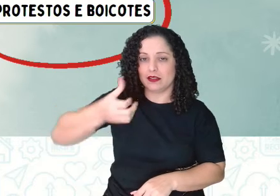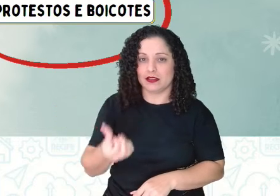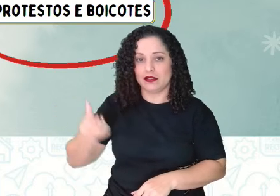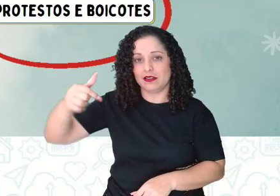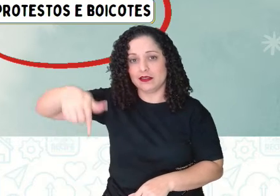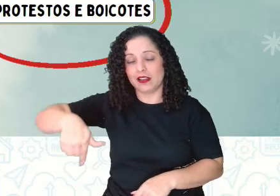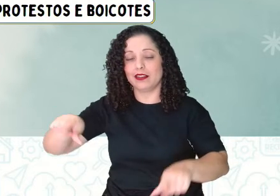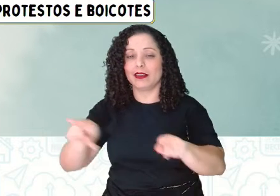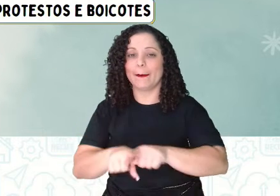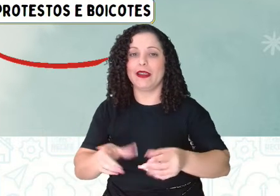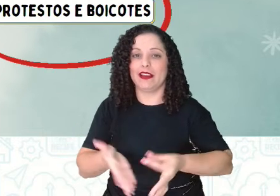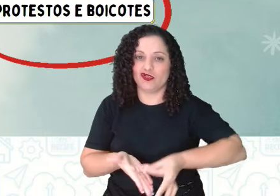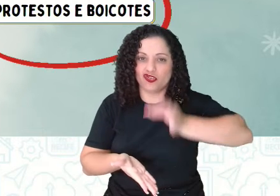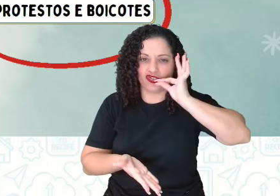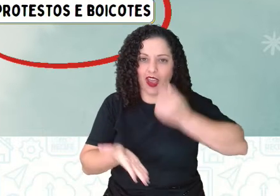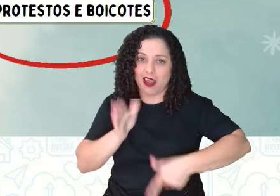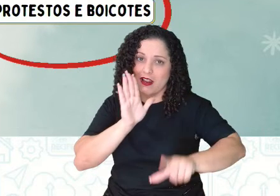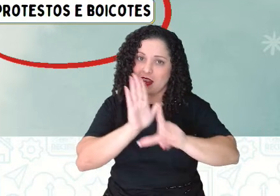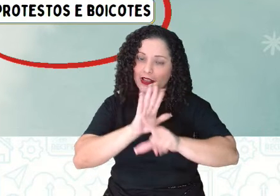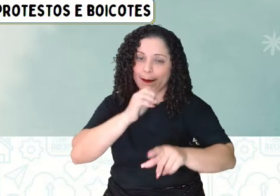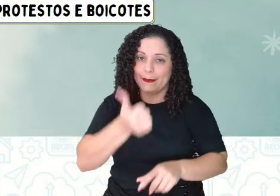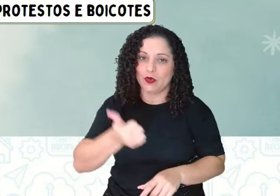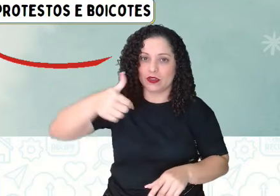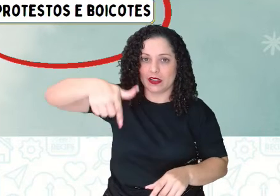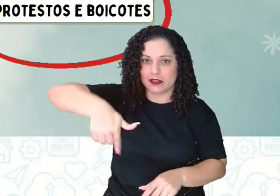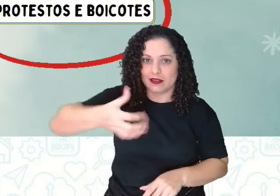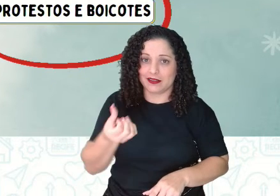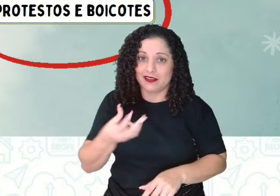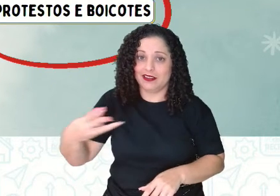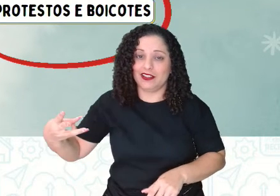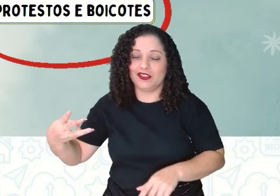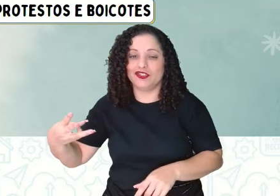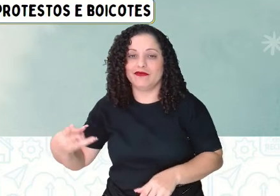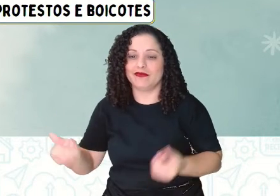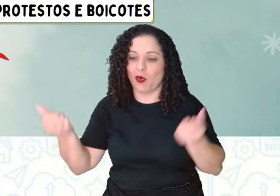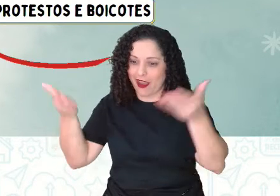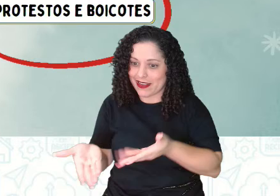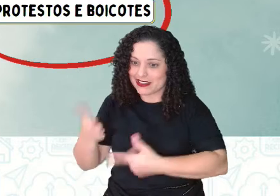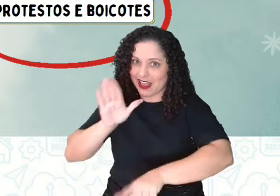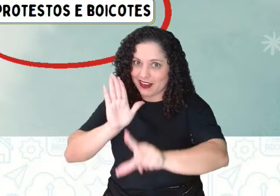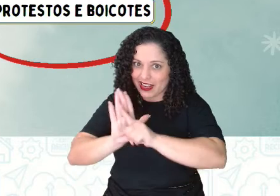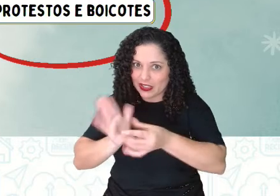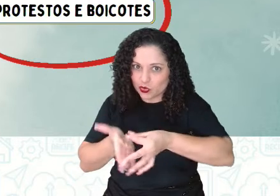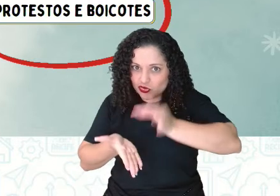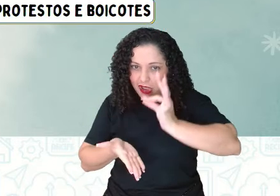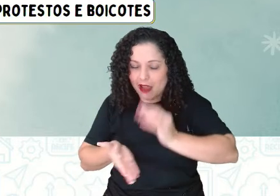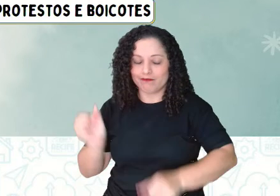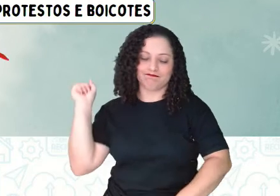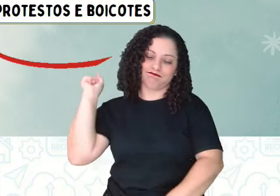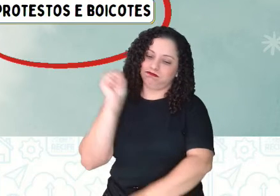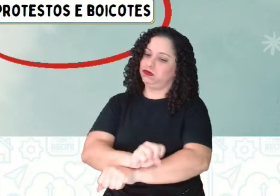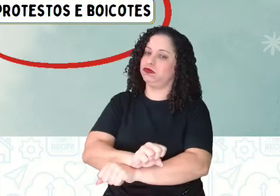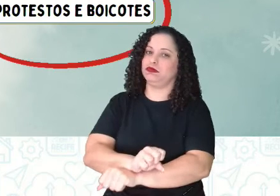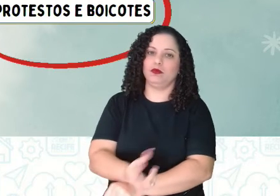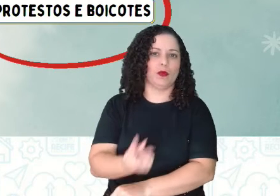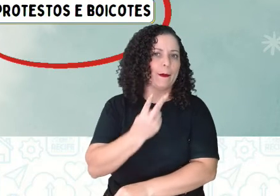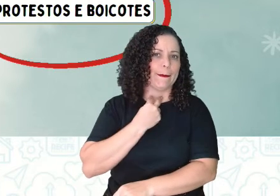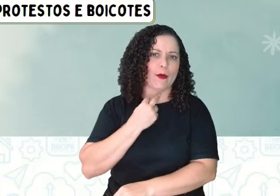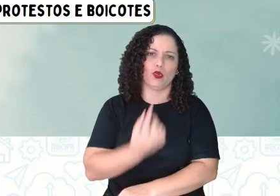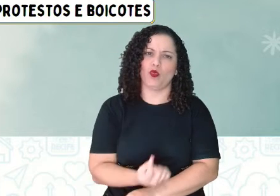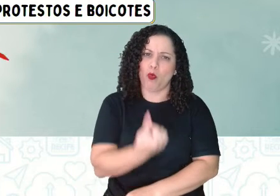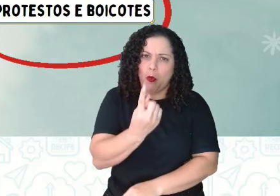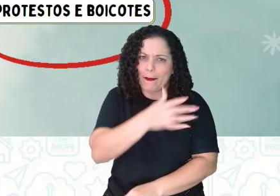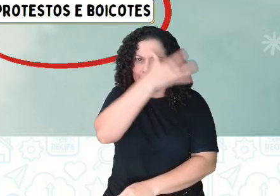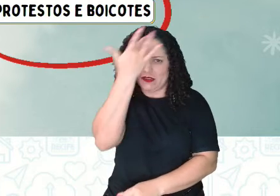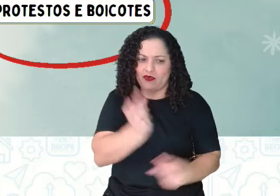lei do chá em 1773. Aí, eles disseram, não vai dar para só uma pessoa vender